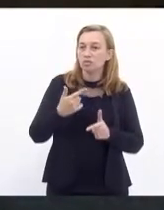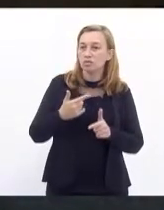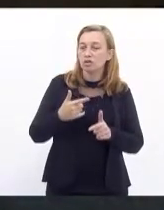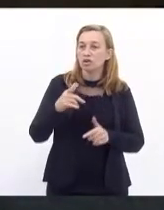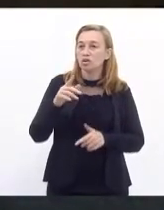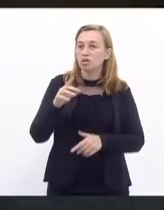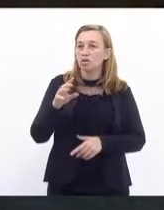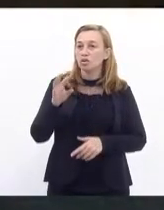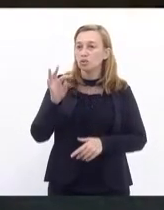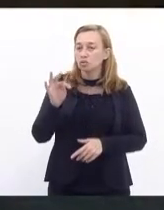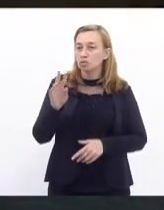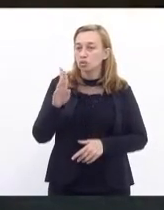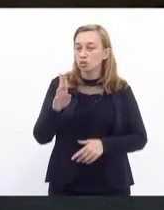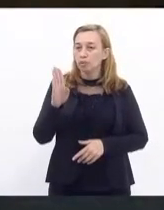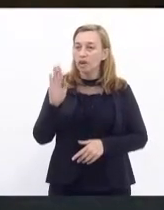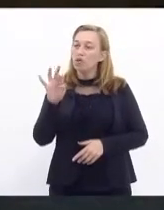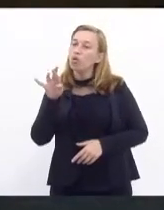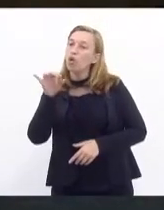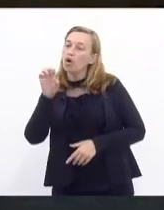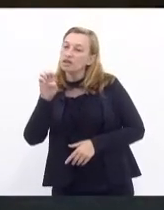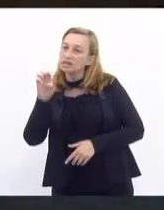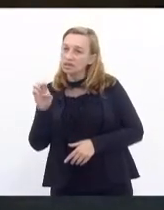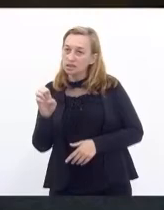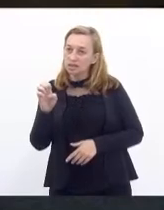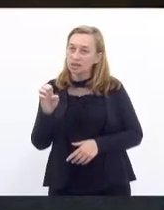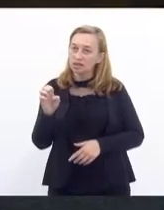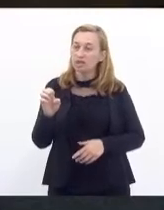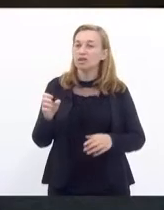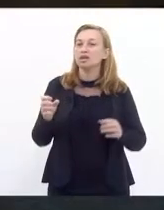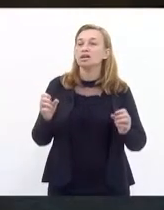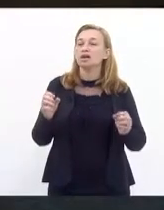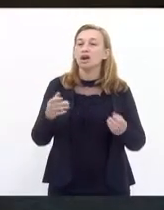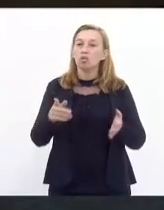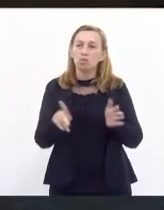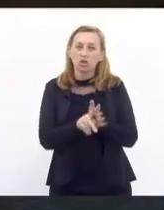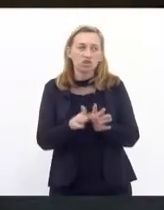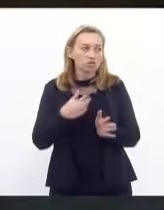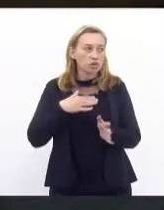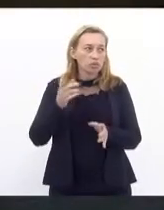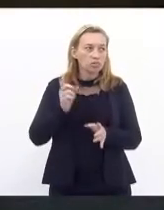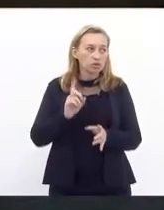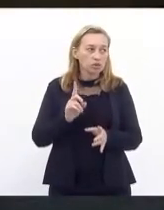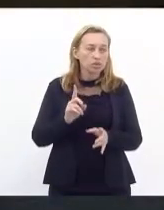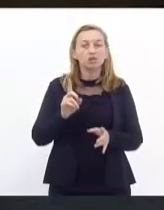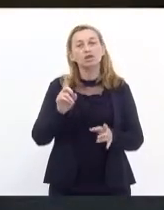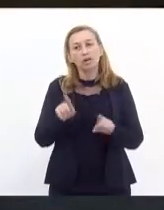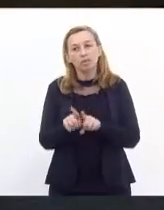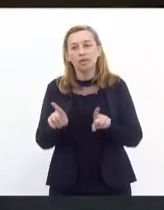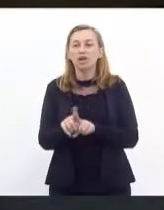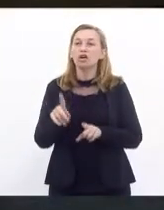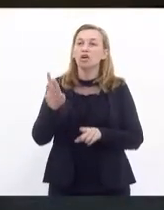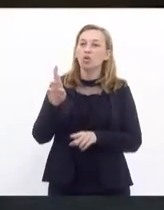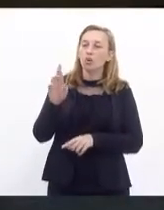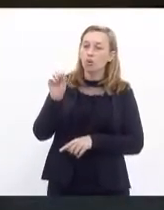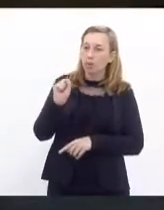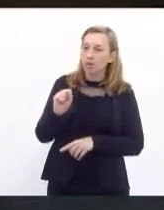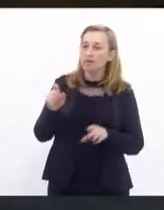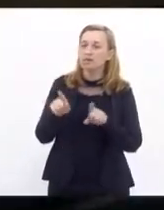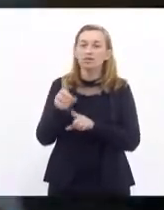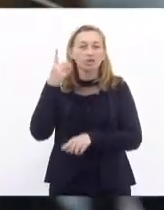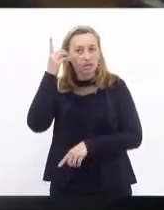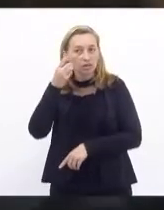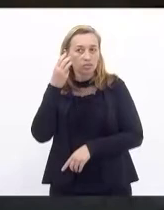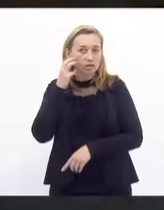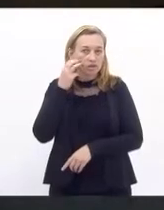de tratamento. Esse não é um projeto meu apenas, é um projeto do deputado Rubens Bontempo, deputado Valdec, deputado